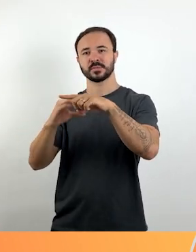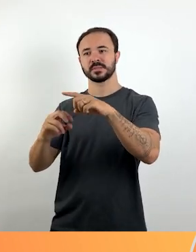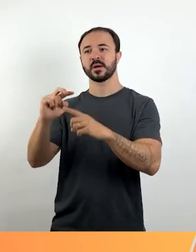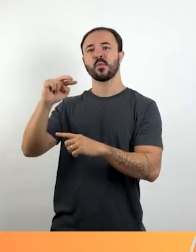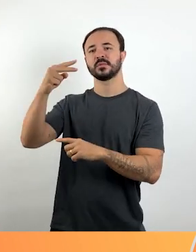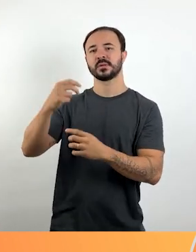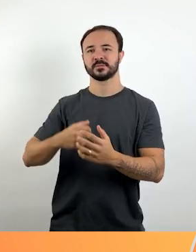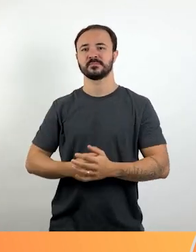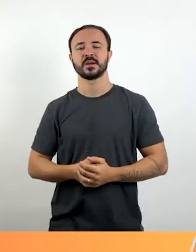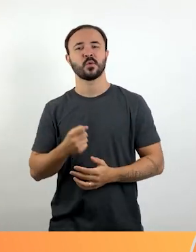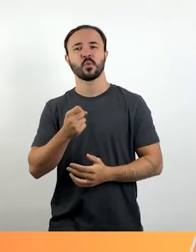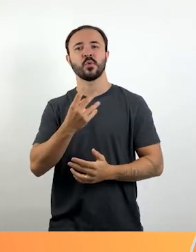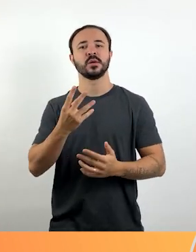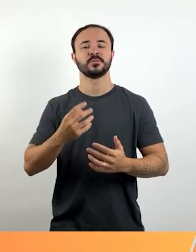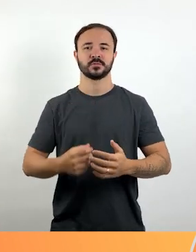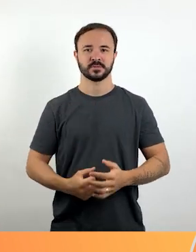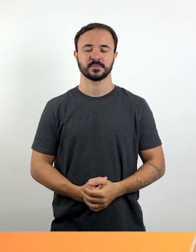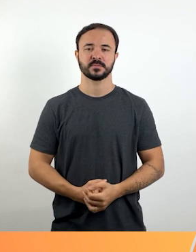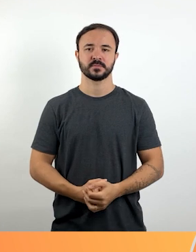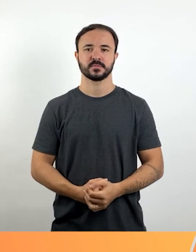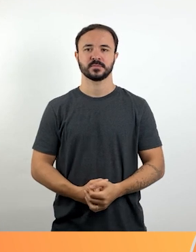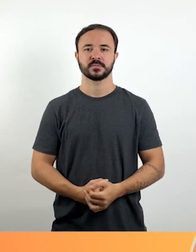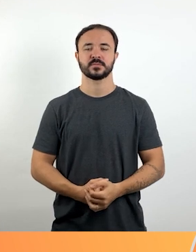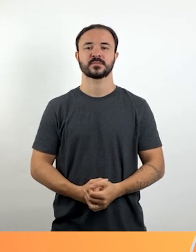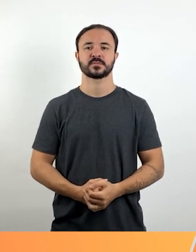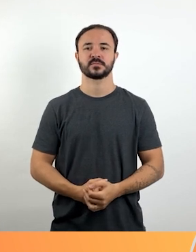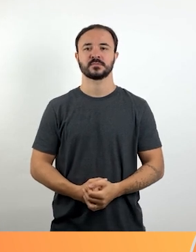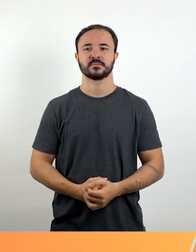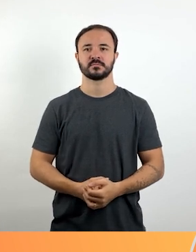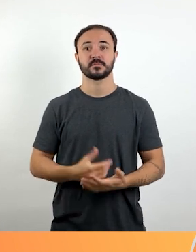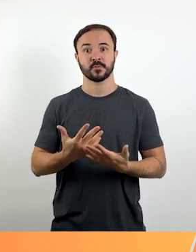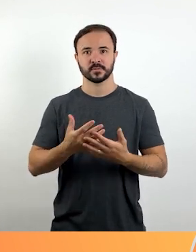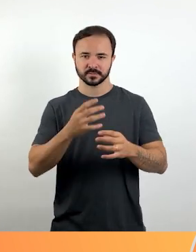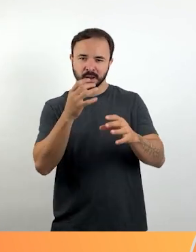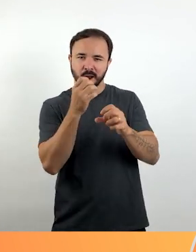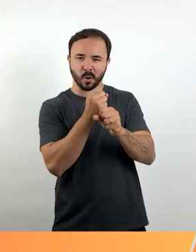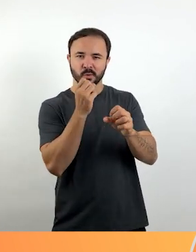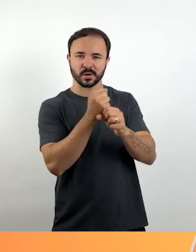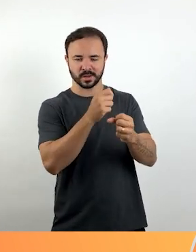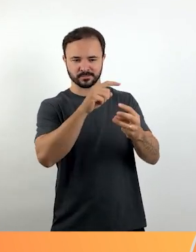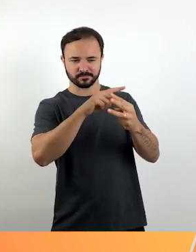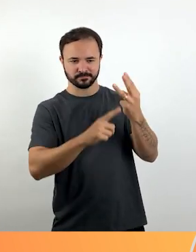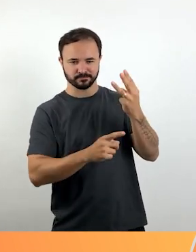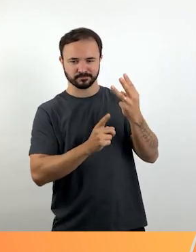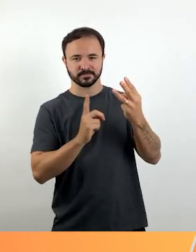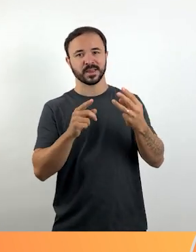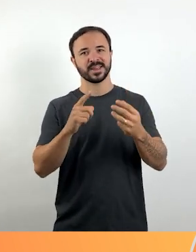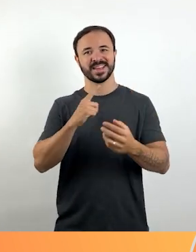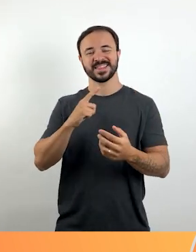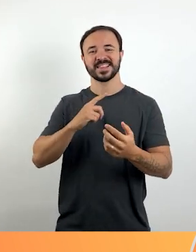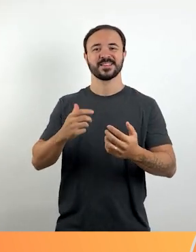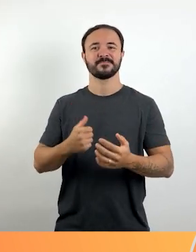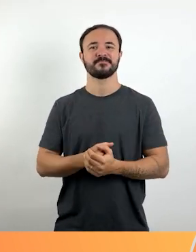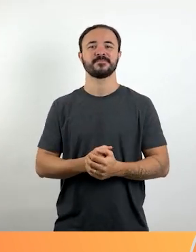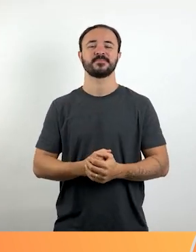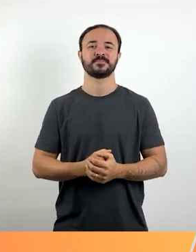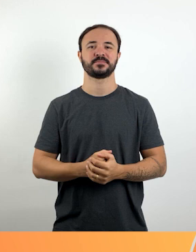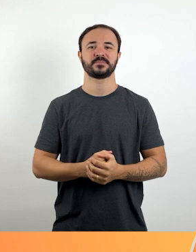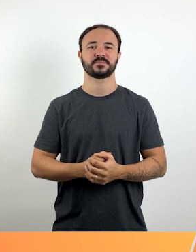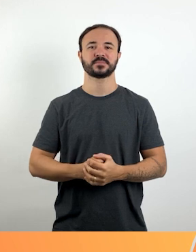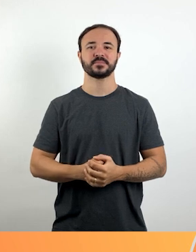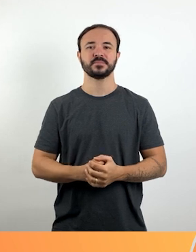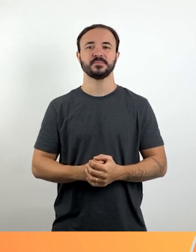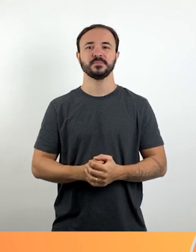certo? Então, vamos calcular esse valor utilizando essas relações que ele deu para a gente. Aqui eu vou